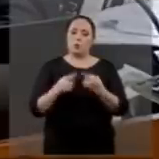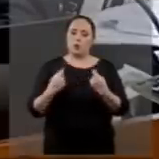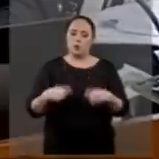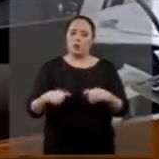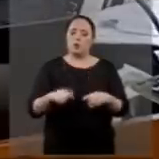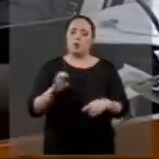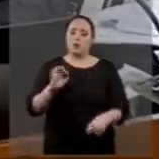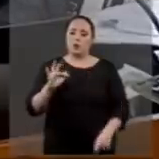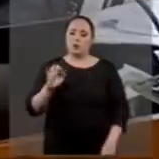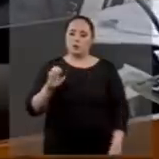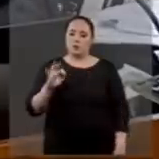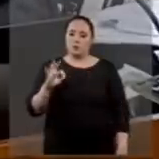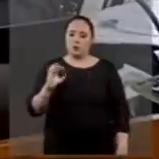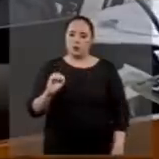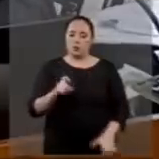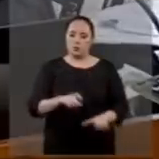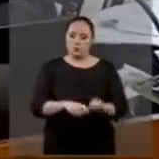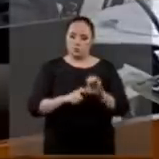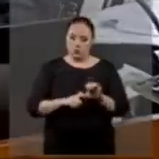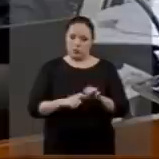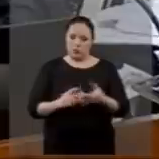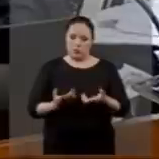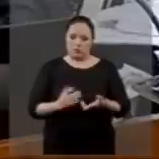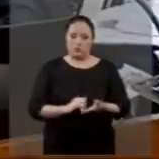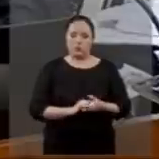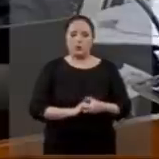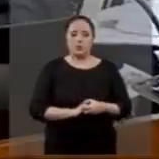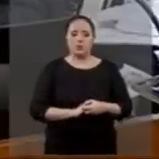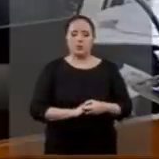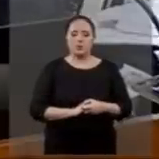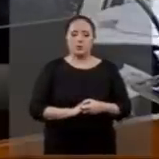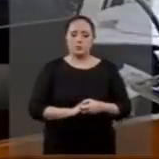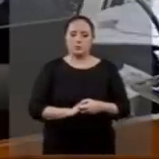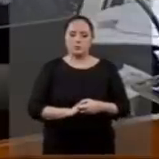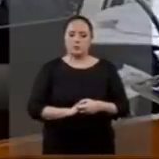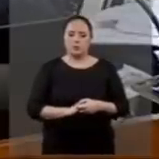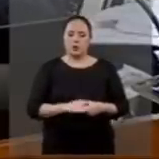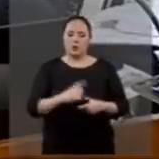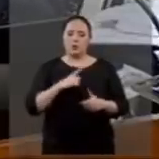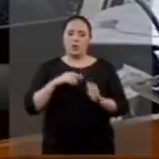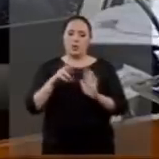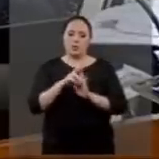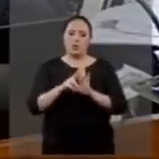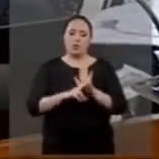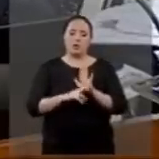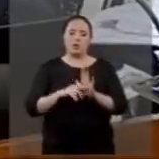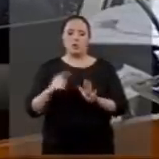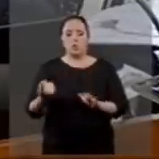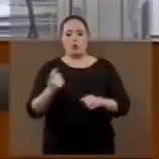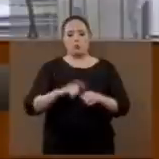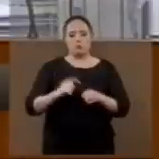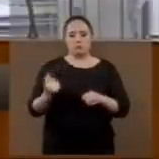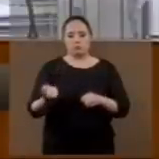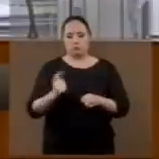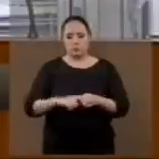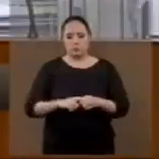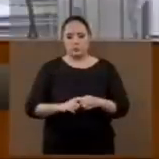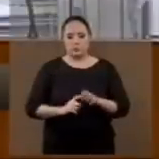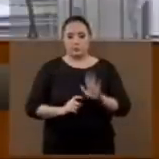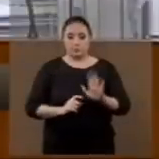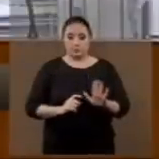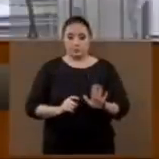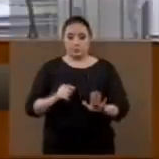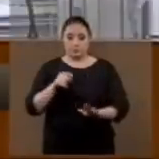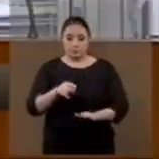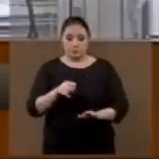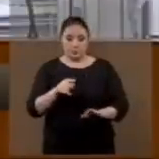efeito suspensivo, porque como foi e voltou, apesar da regra ser o efeito suspensivo... Não, então Vossa Excelência está divergindo...